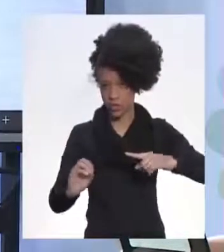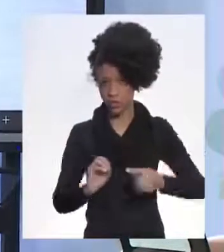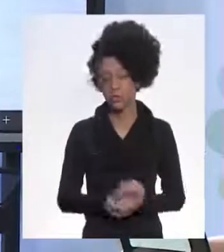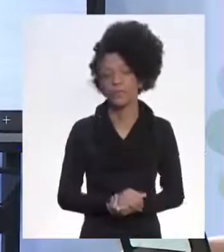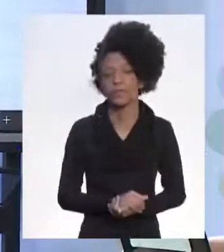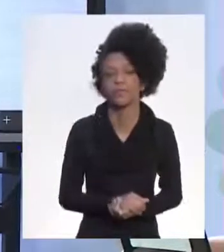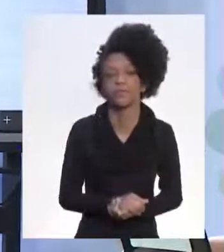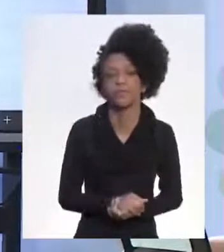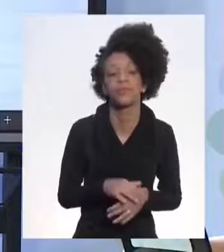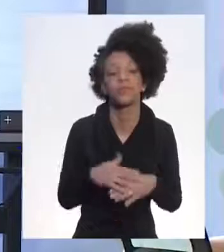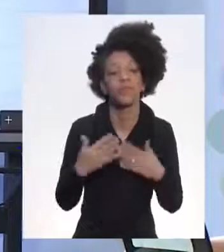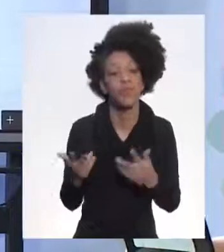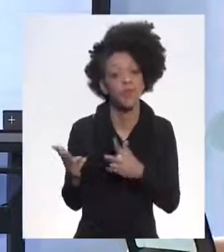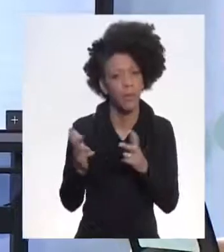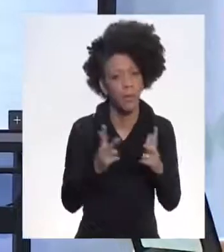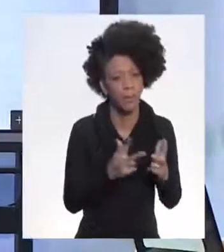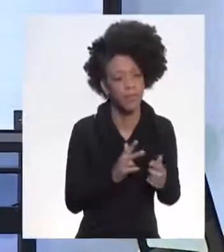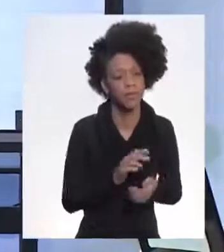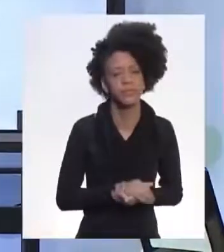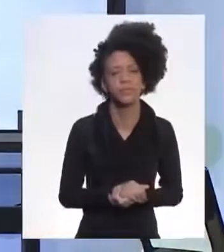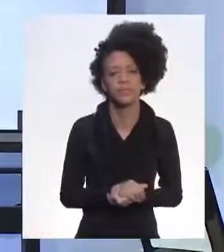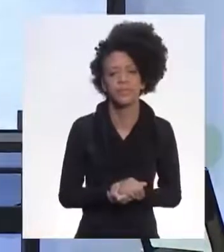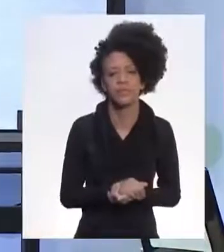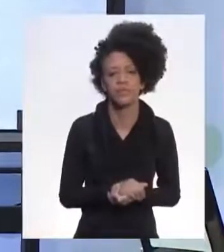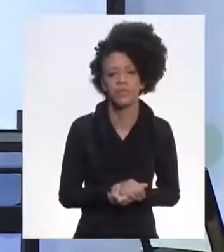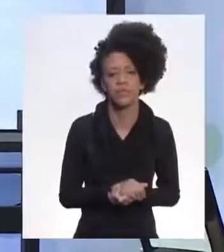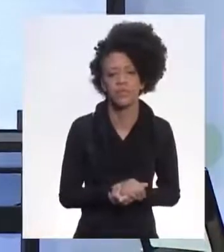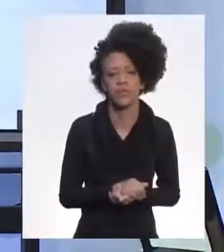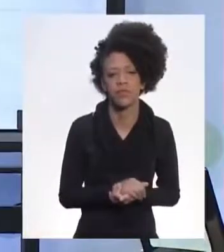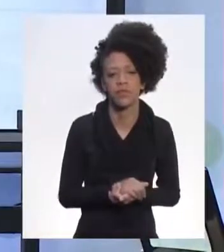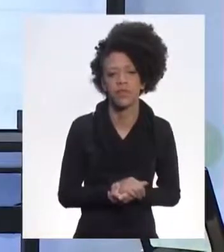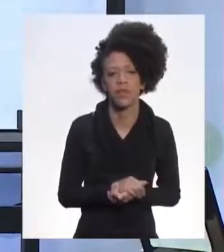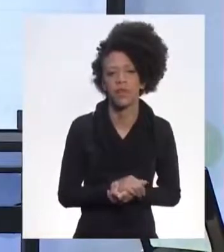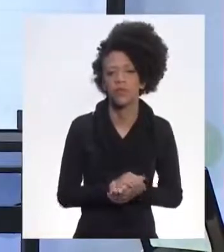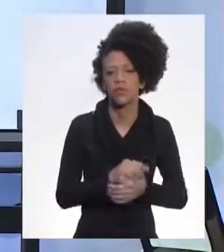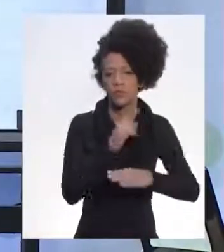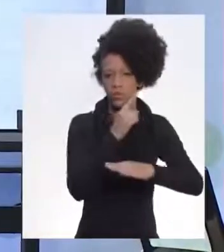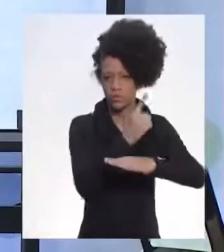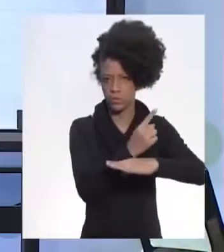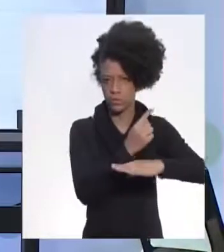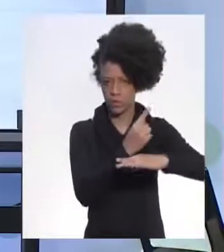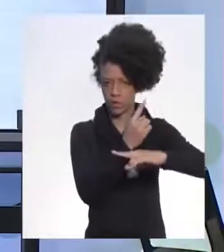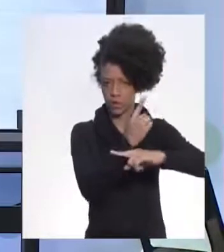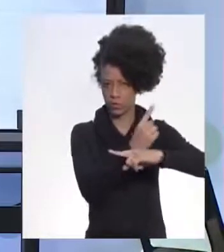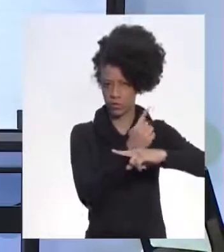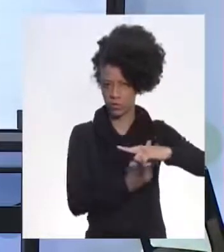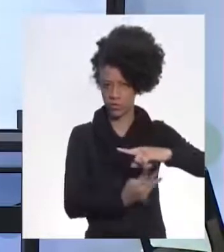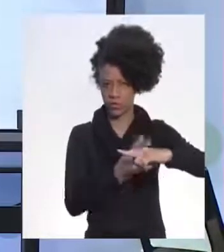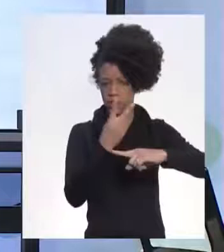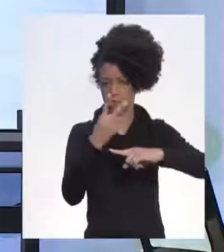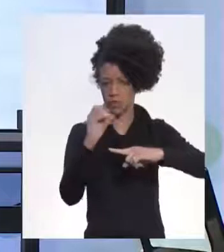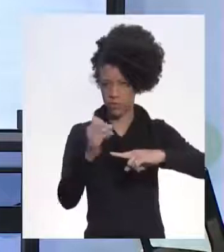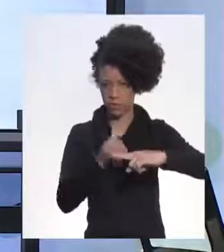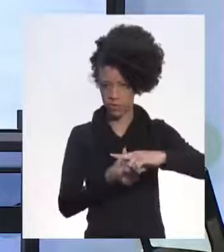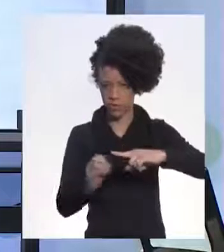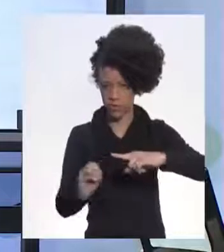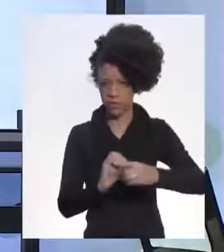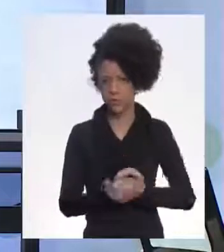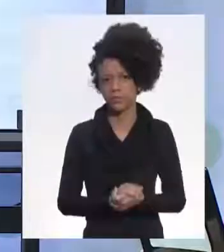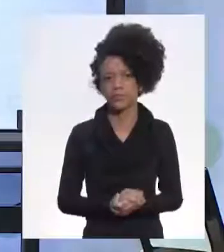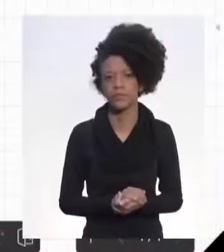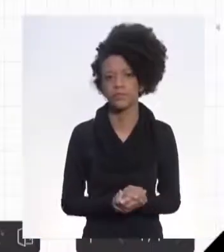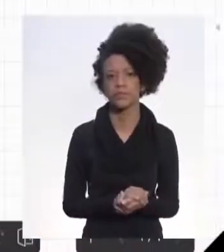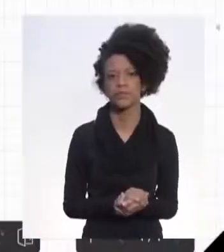60. Então, eu identifico primeiro ali, no caso, os extremos. Então, eu sei que 1 e 60 são extremos.